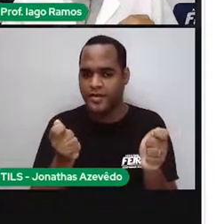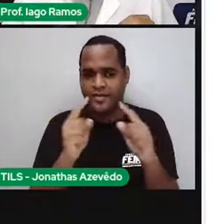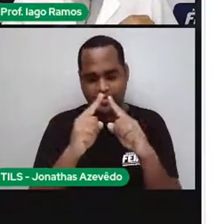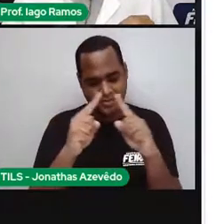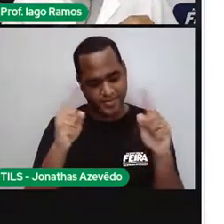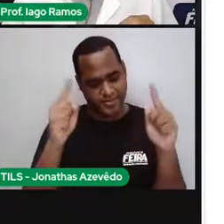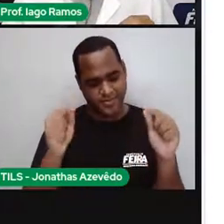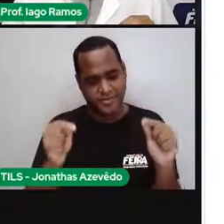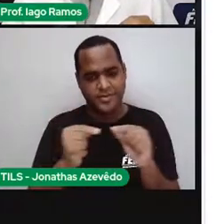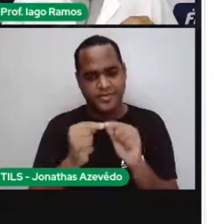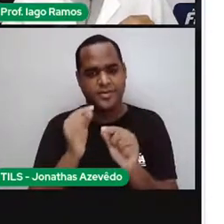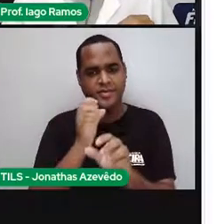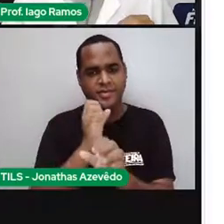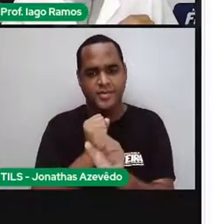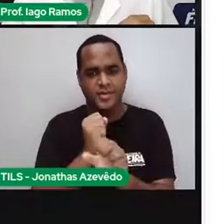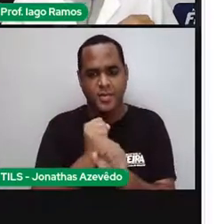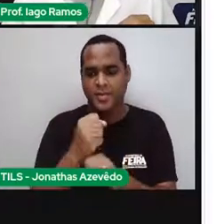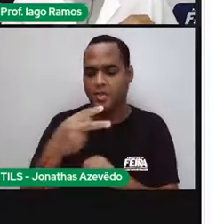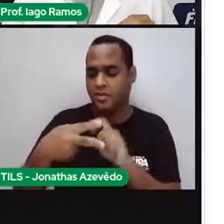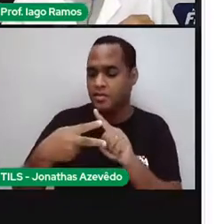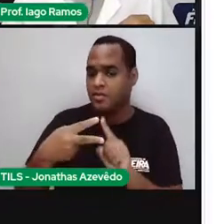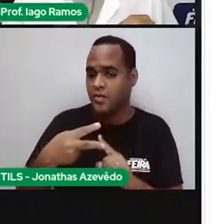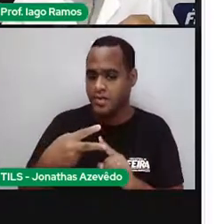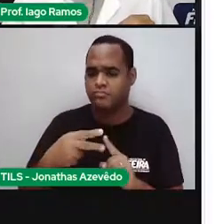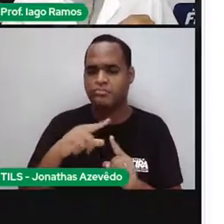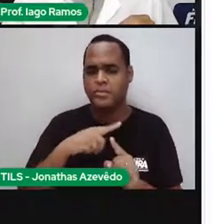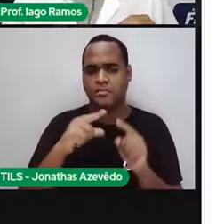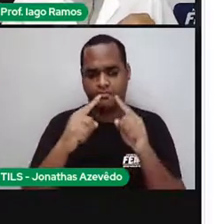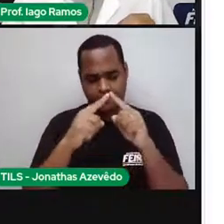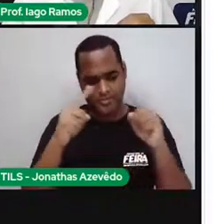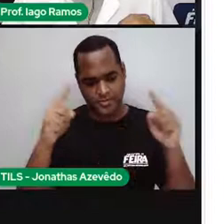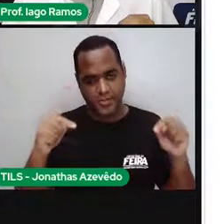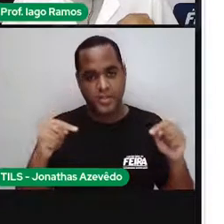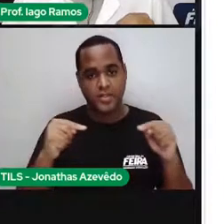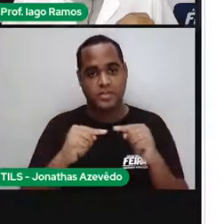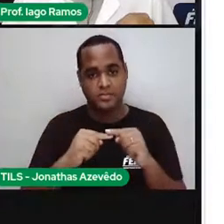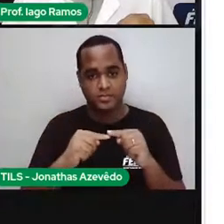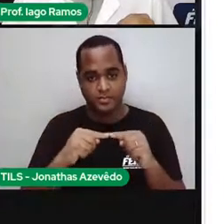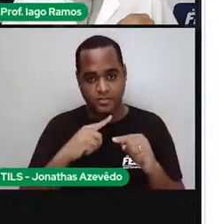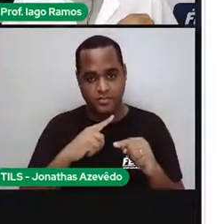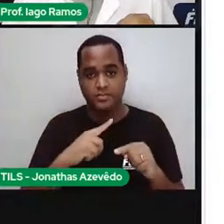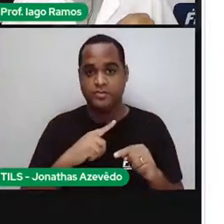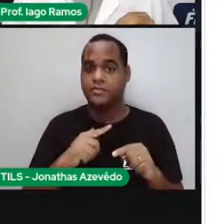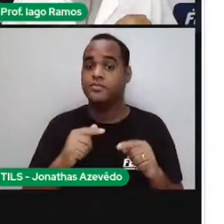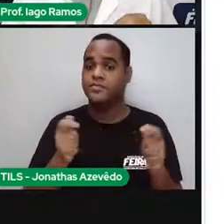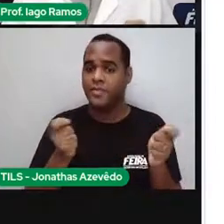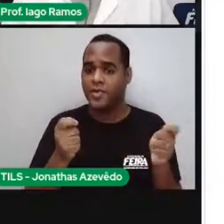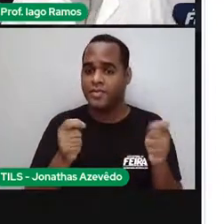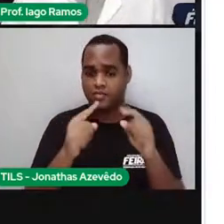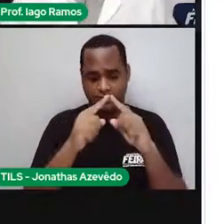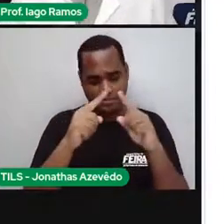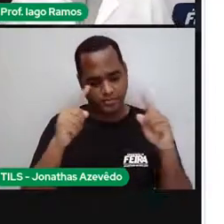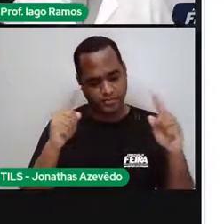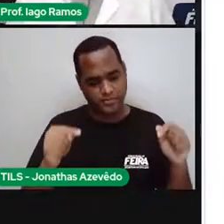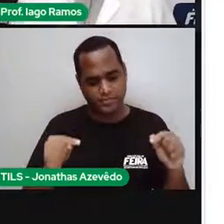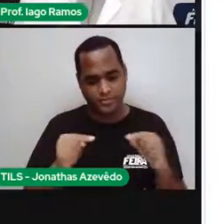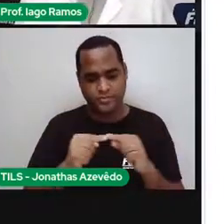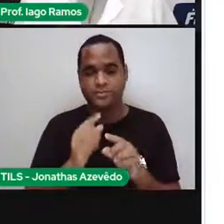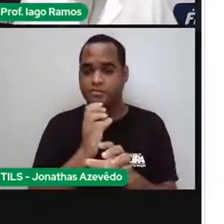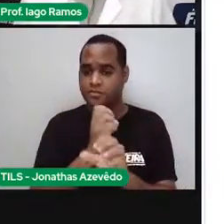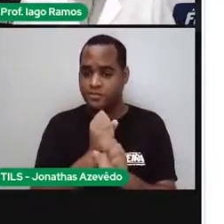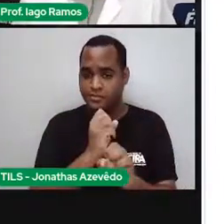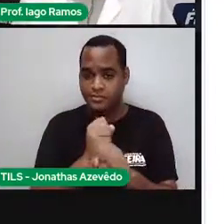porque dá para dividir em dois ó eu só vou pegar ele aqui arrastar Olha só dividir o retângulo